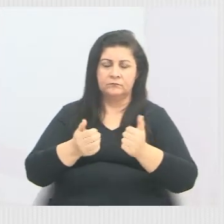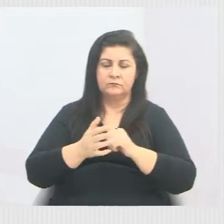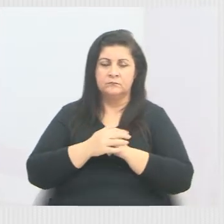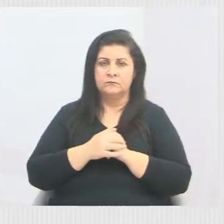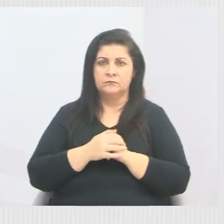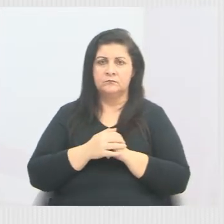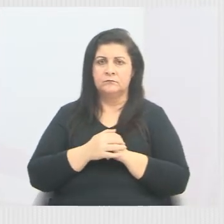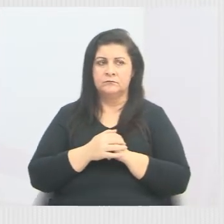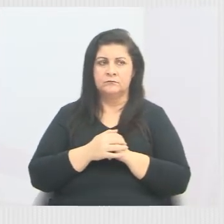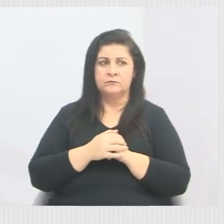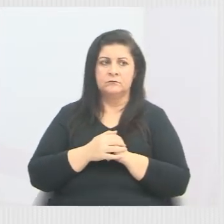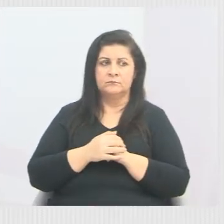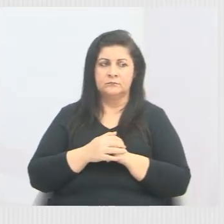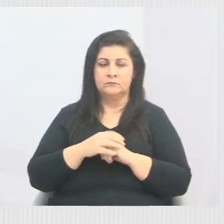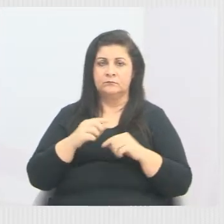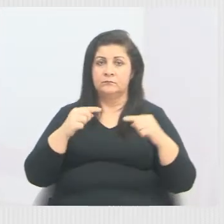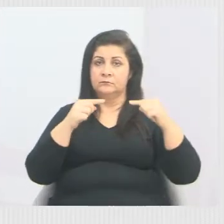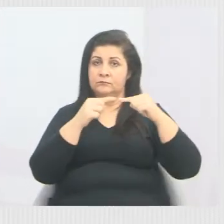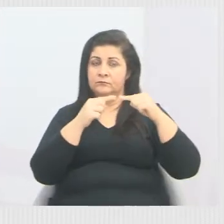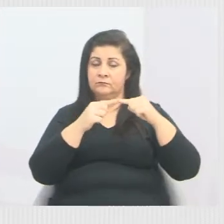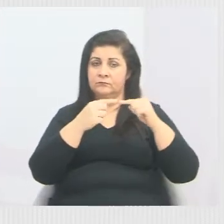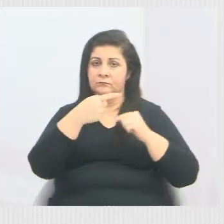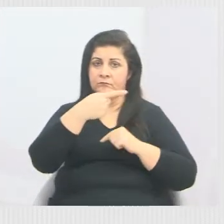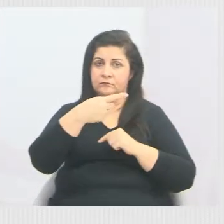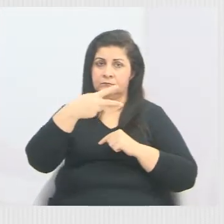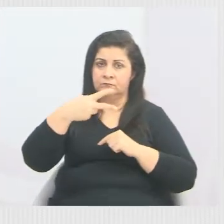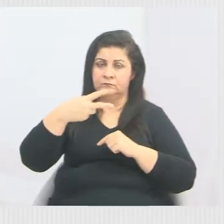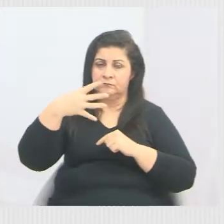exemplo. Aqui temos uma meta orçada de